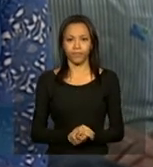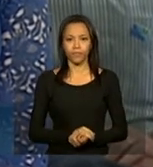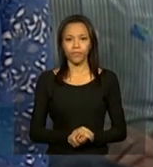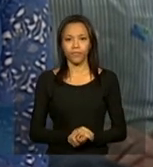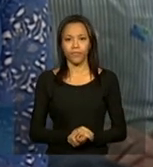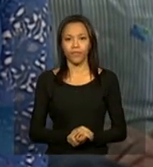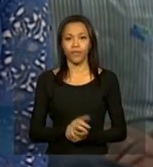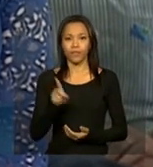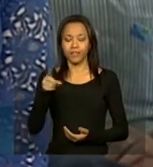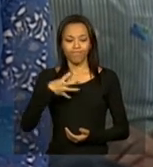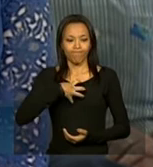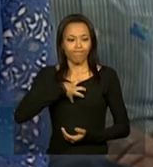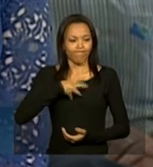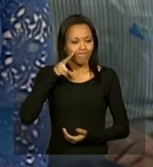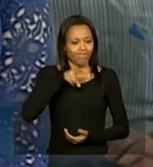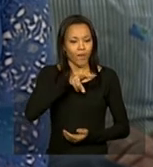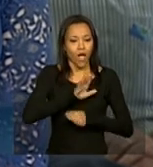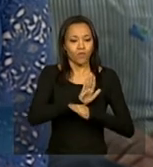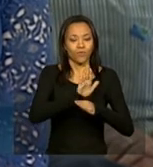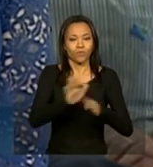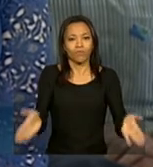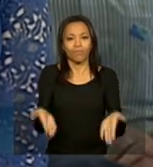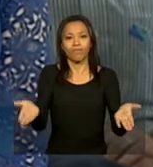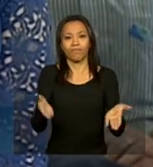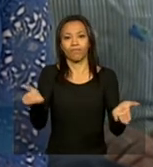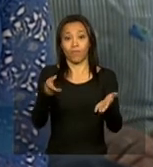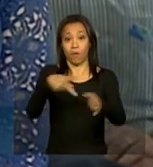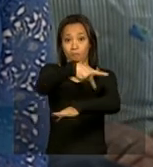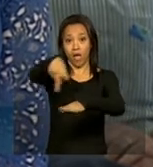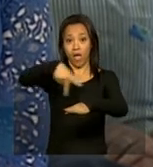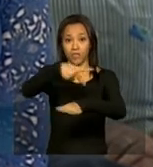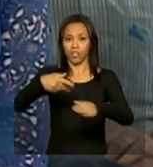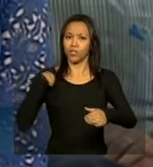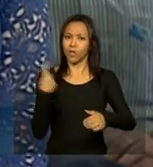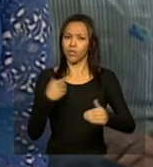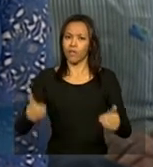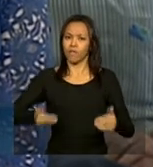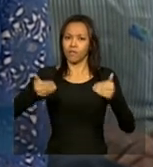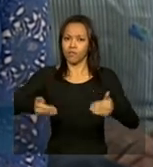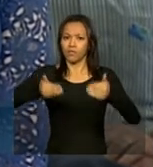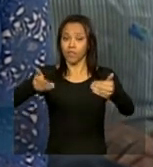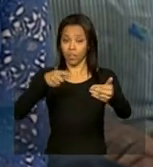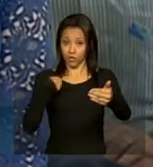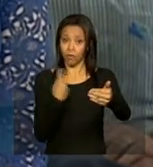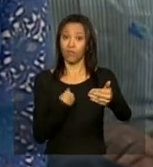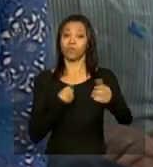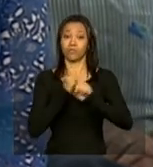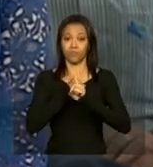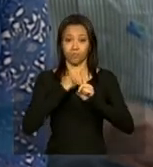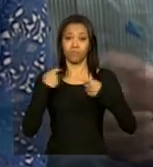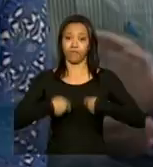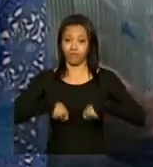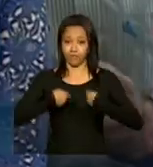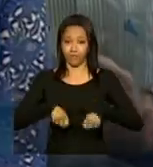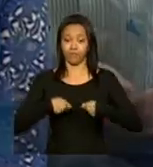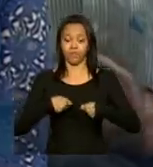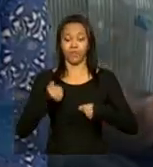para ajudar a esse país fazer os avanços que nós tanto precisamos. E